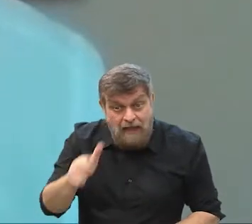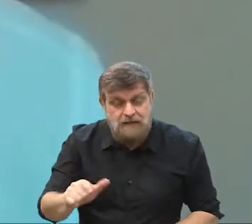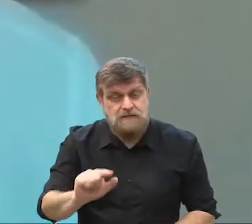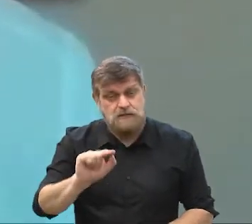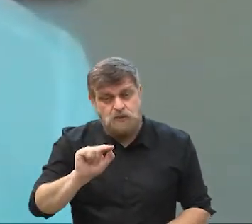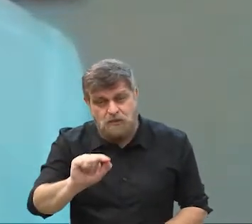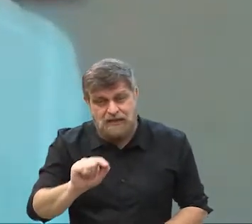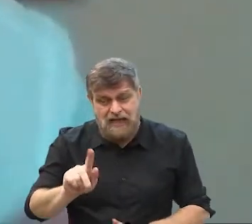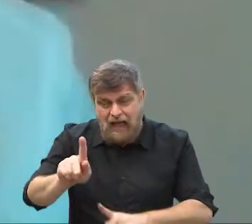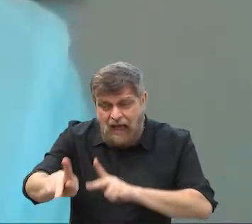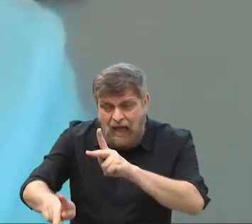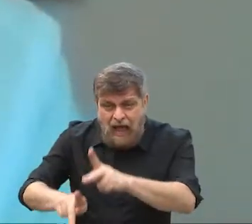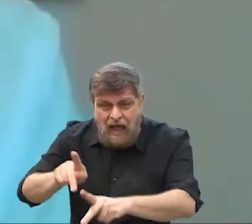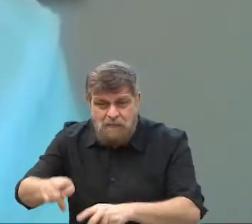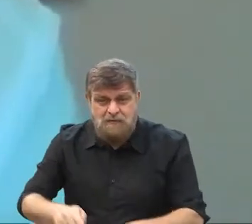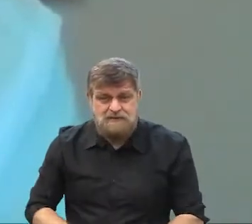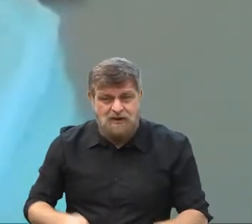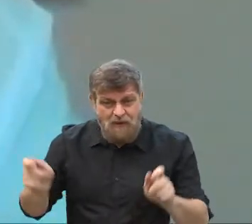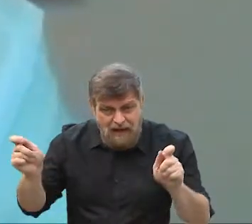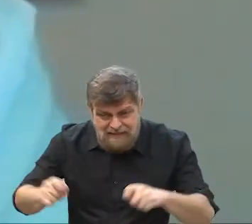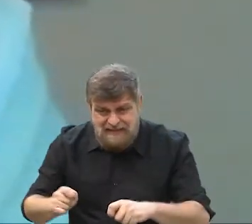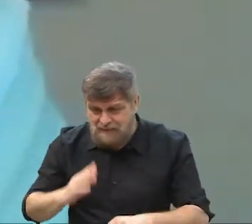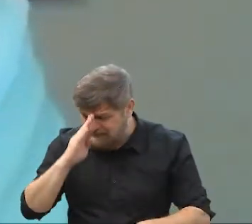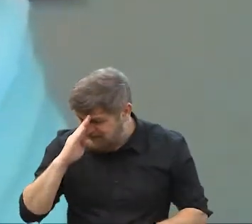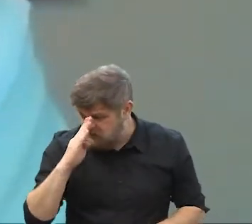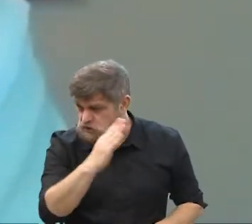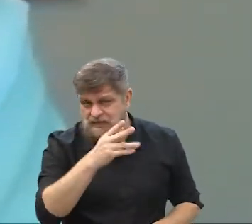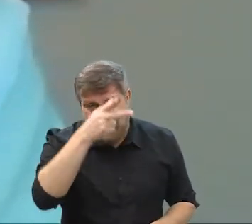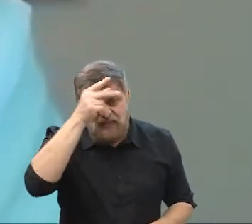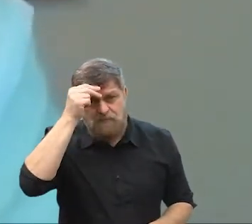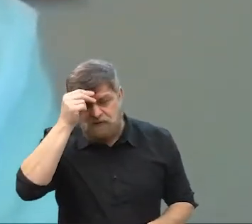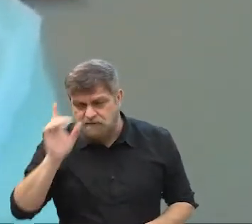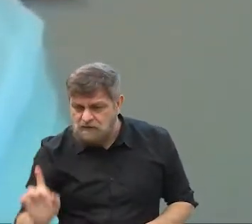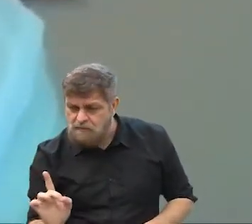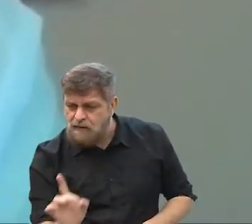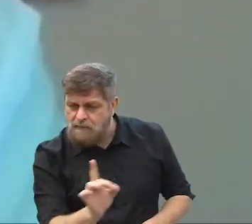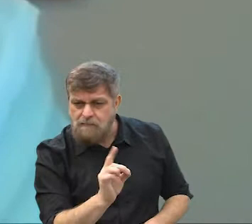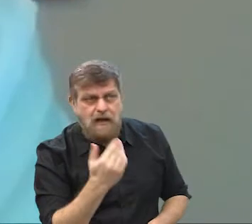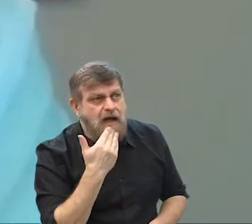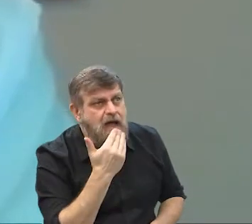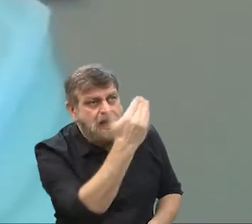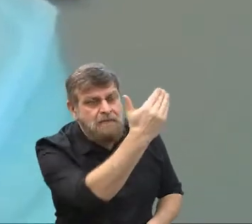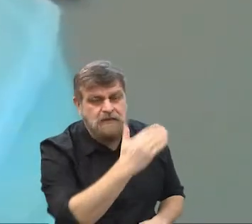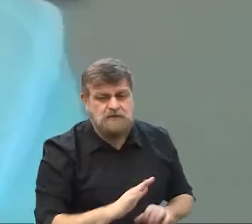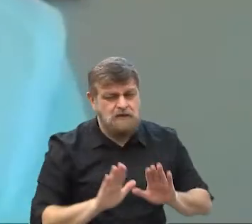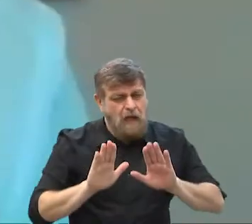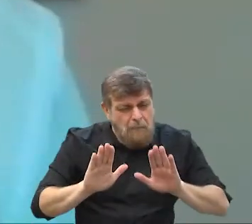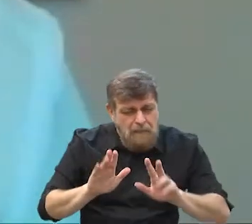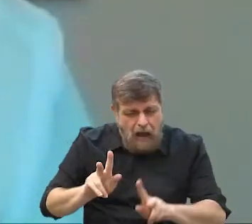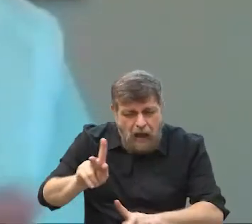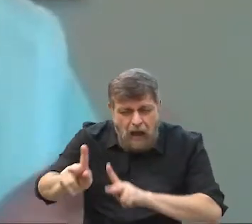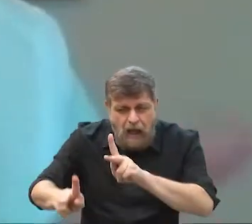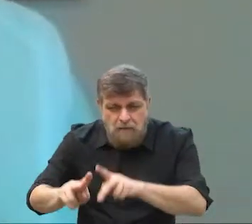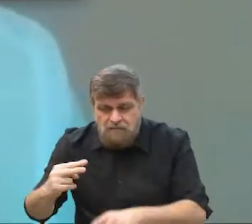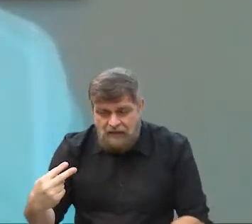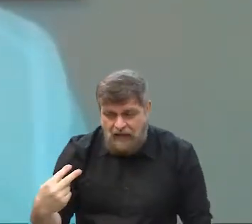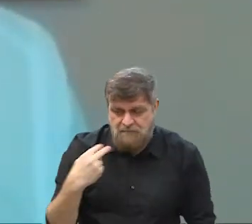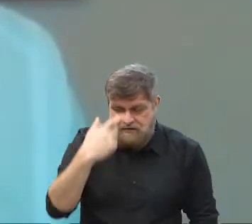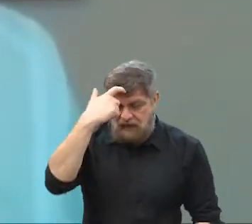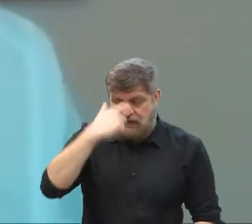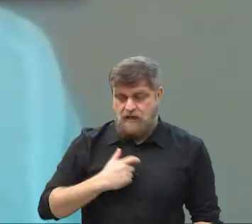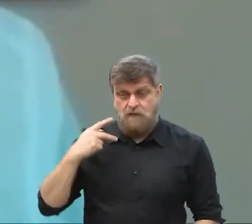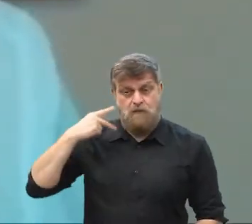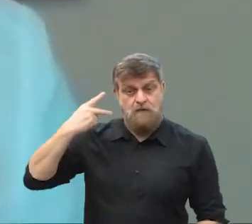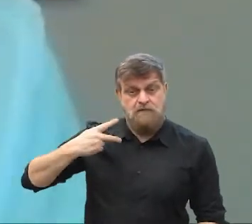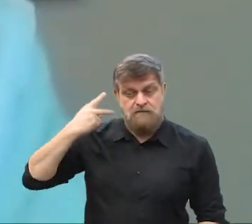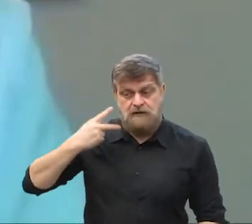pedidos que a população poderia fazer diretamente ao Executivo Municipal, mas elas acabam vendo na pessoa do